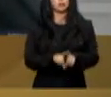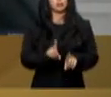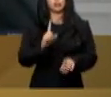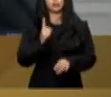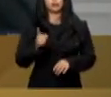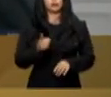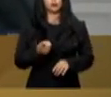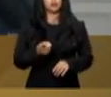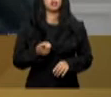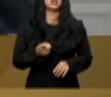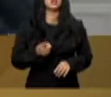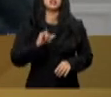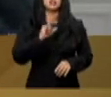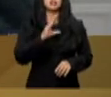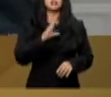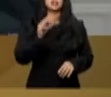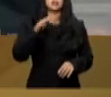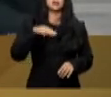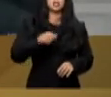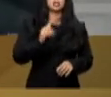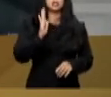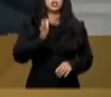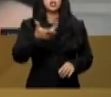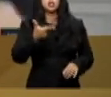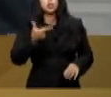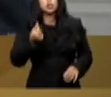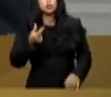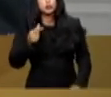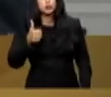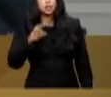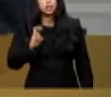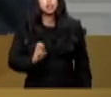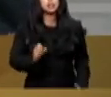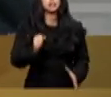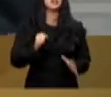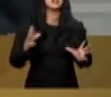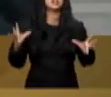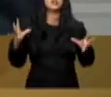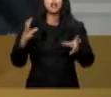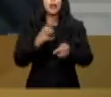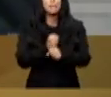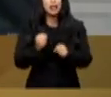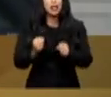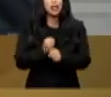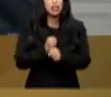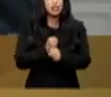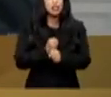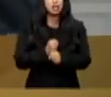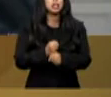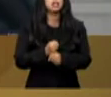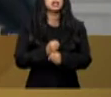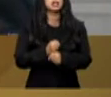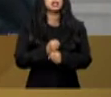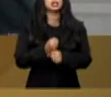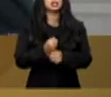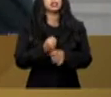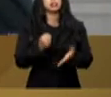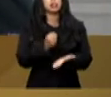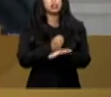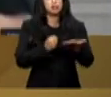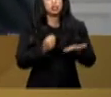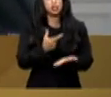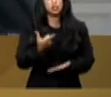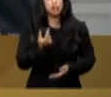93 de 2015 que estabeleceu qual seria a base de cálculo do ICMS devido nas operações que